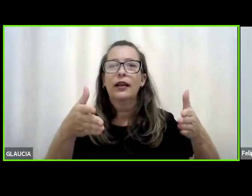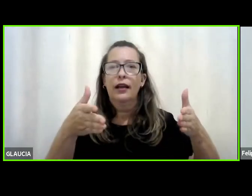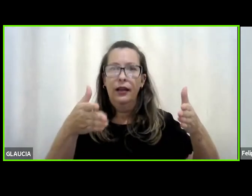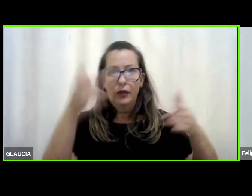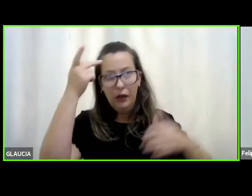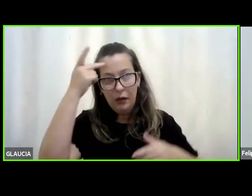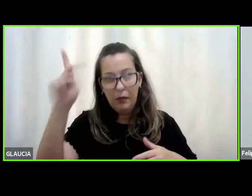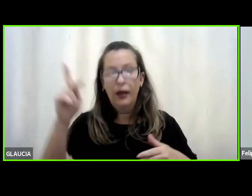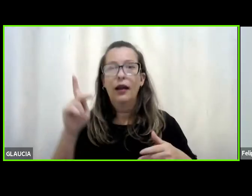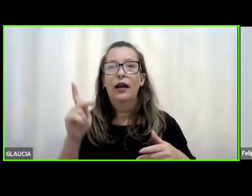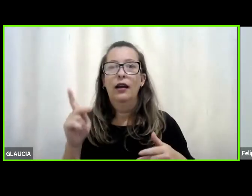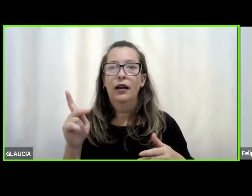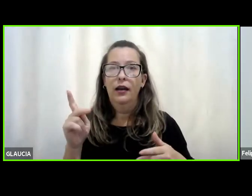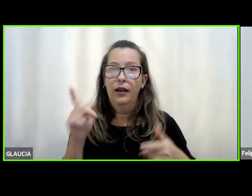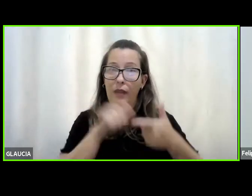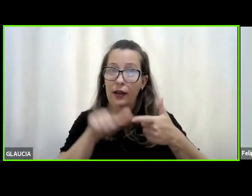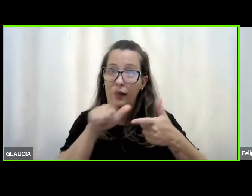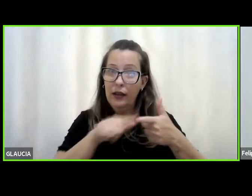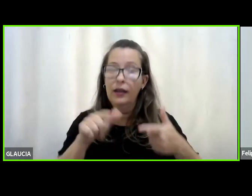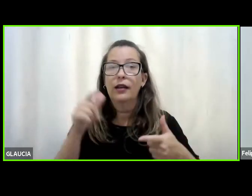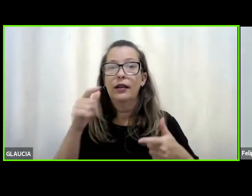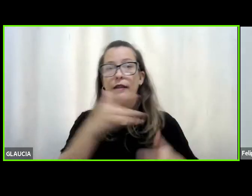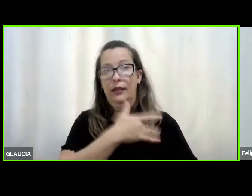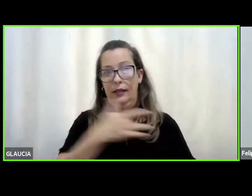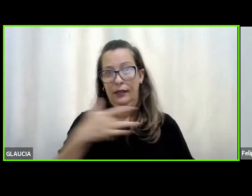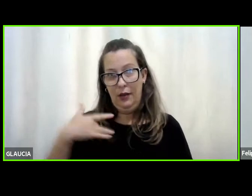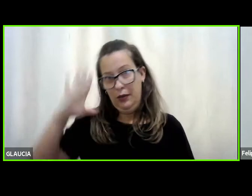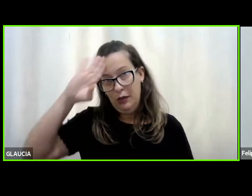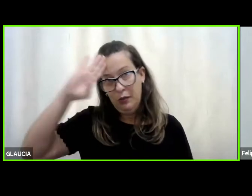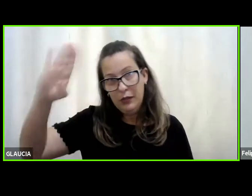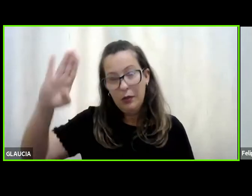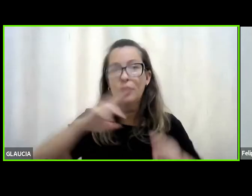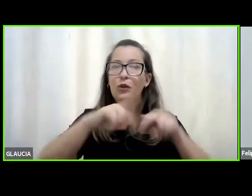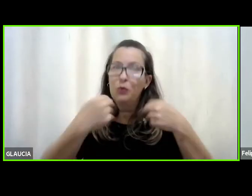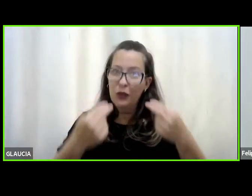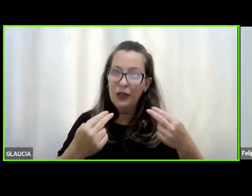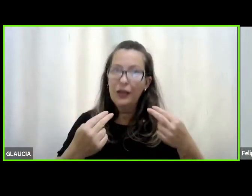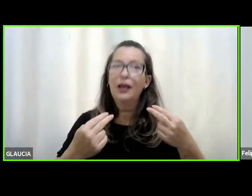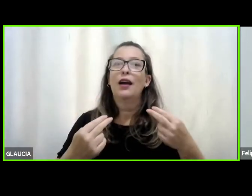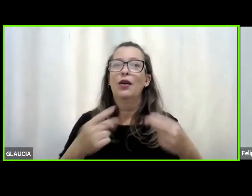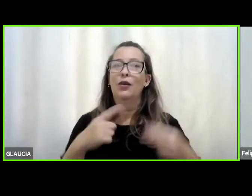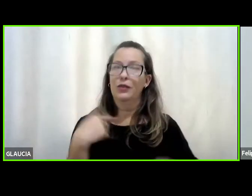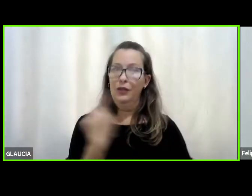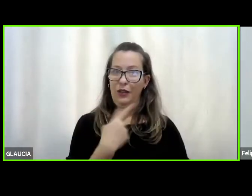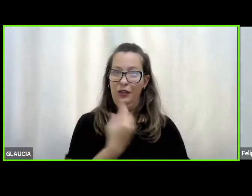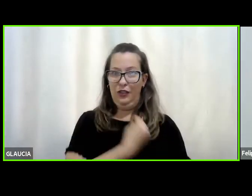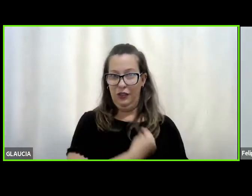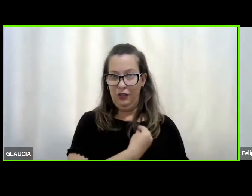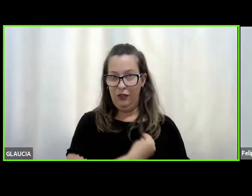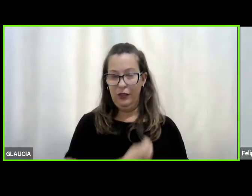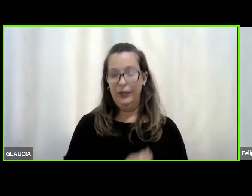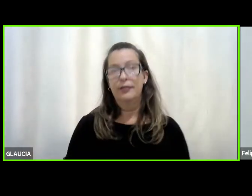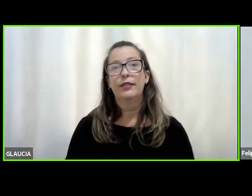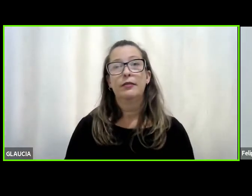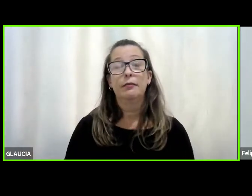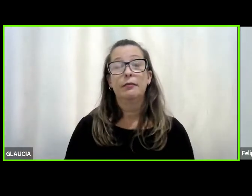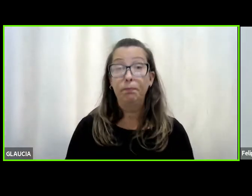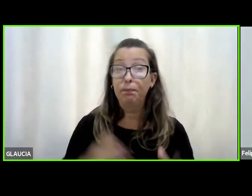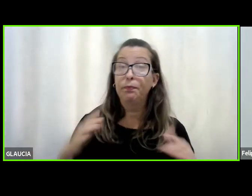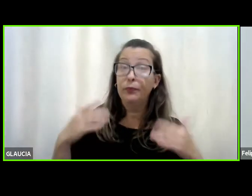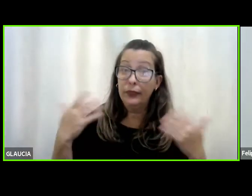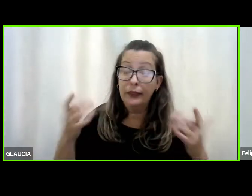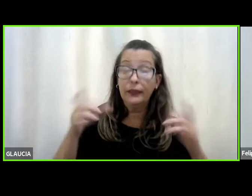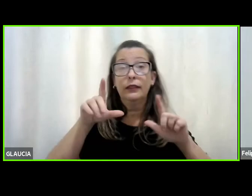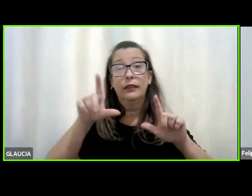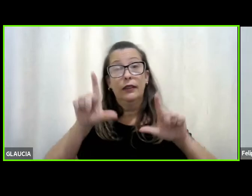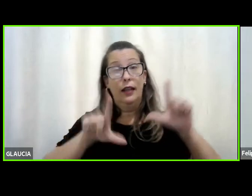questões da saúde, principalmente por conta do que todos nós vivemos. E a TVE, ela já tem